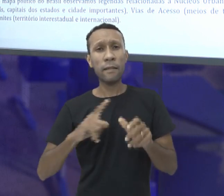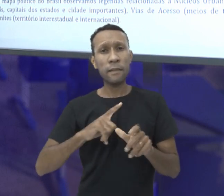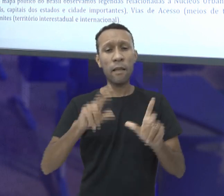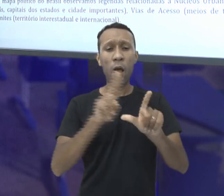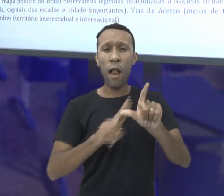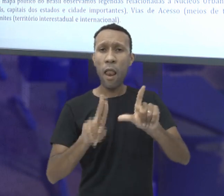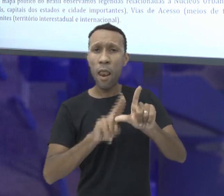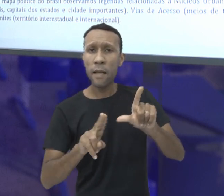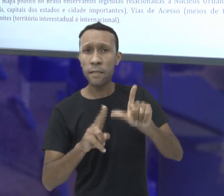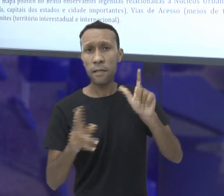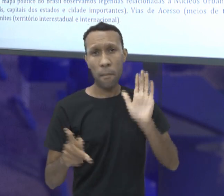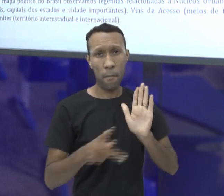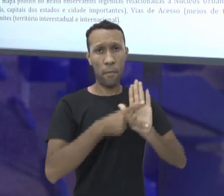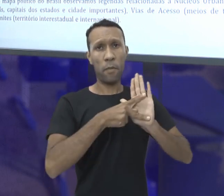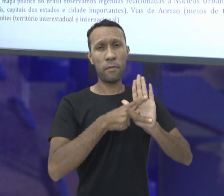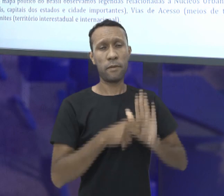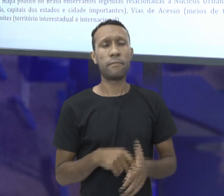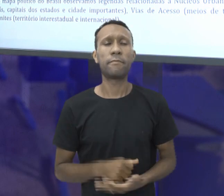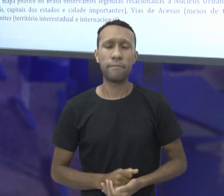respectiva.